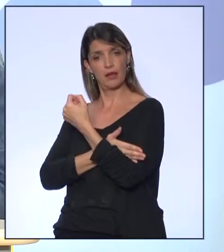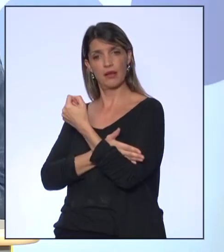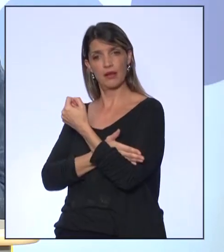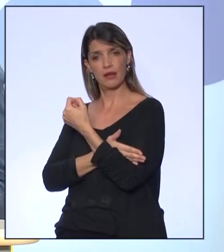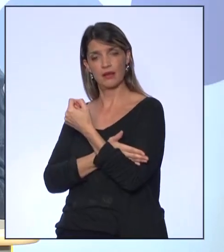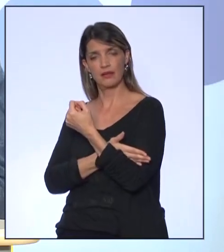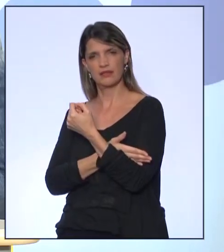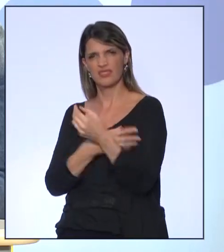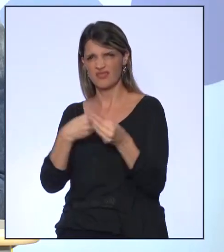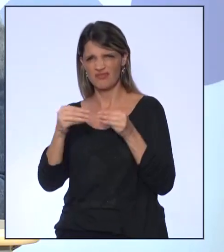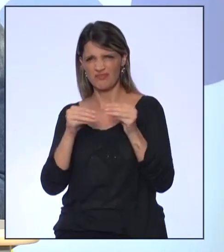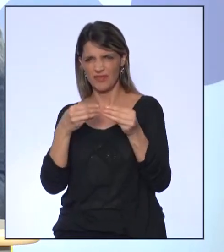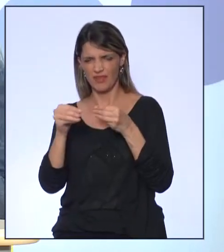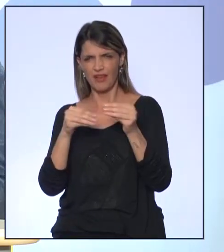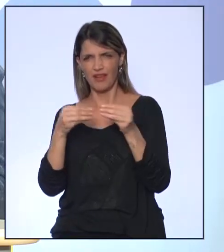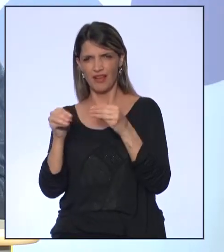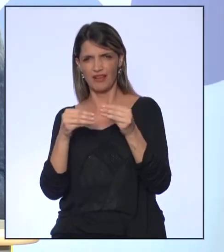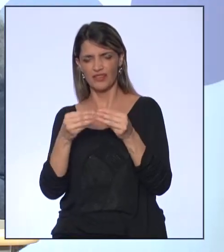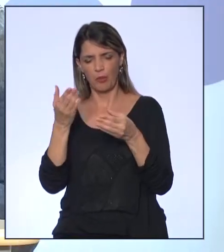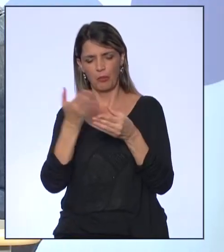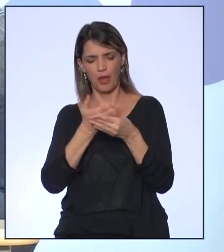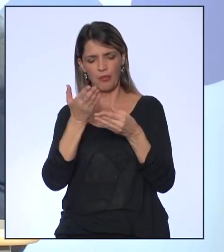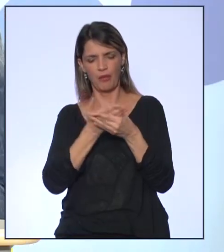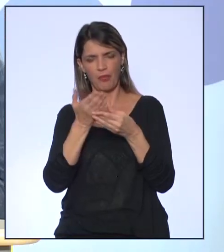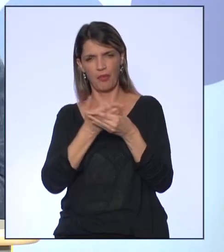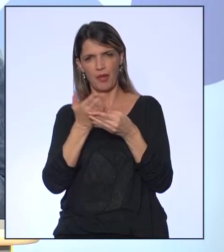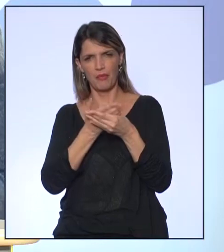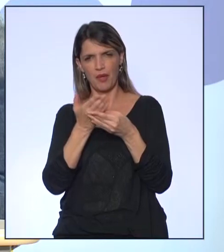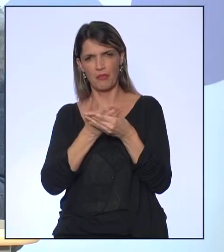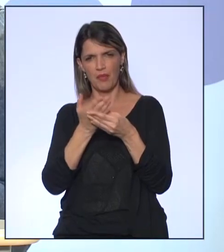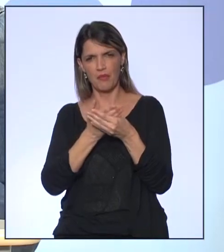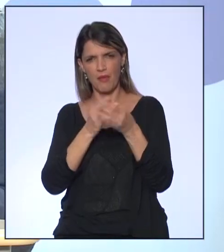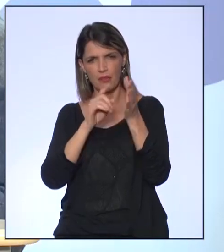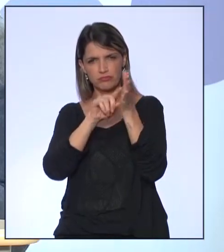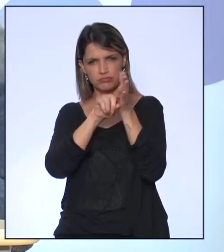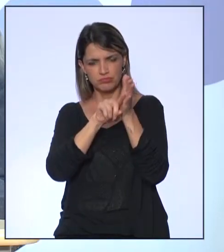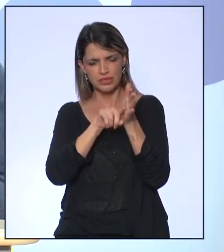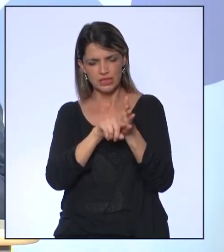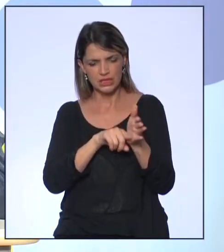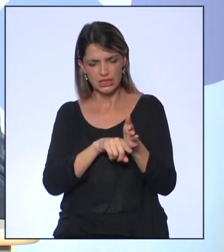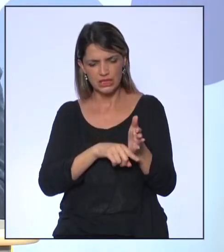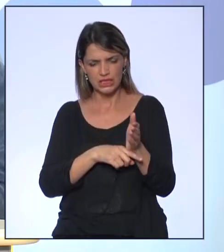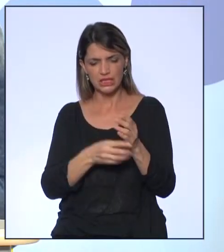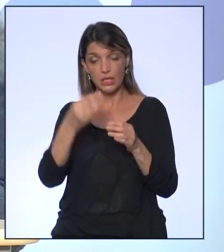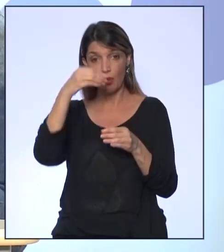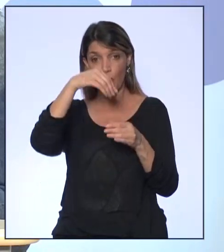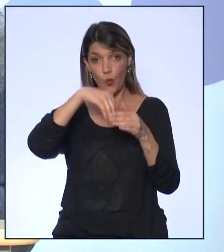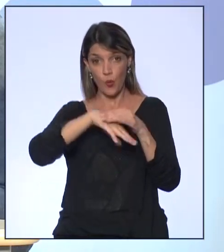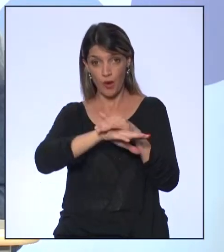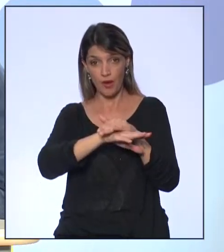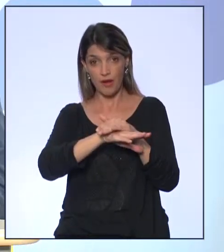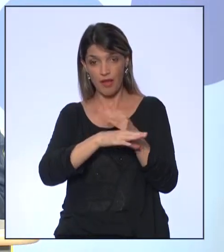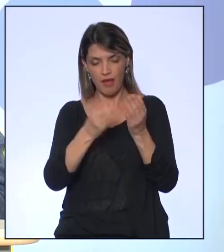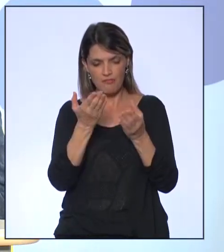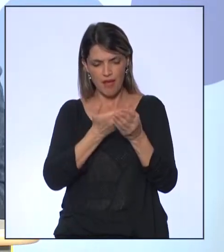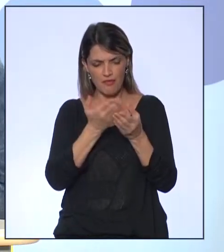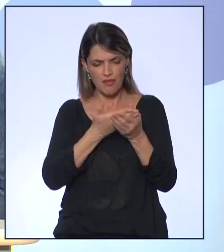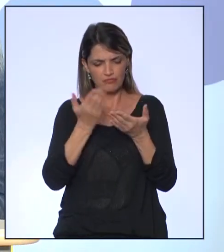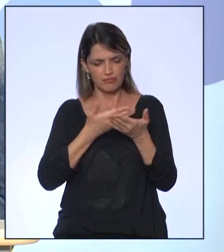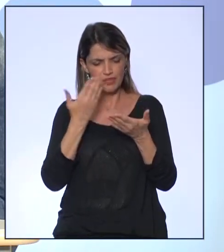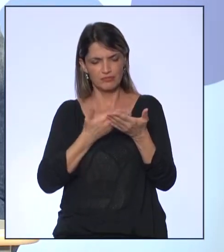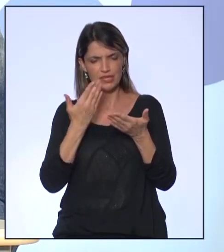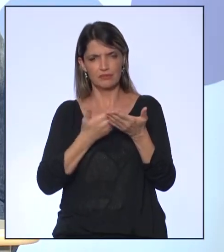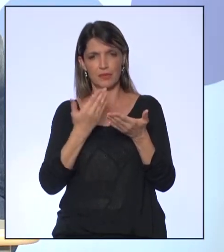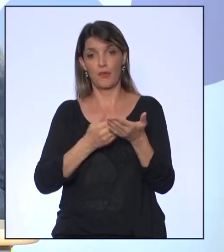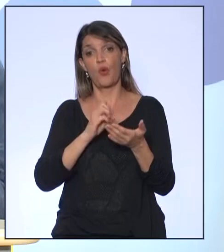de plastiquinho, e você vai colocar ali toda a sua produção, todas as suas pesquisas, né? Vai montar um portfólio bem legal. Ou